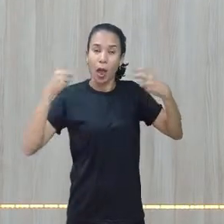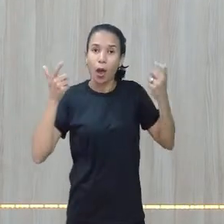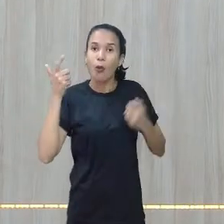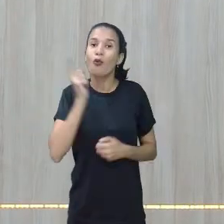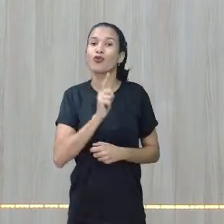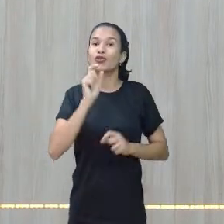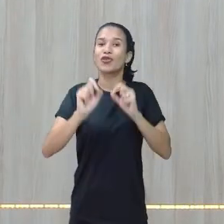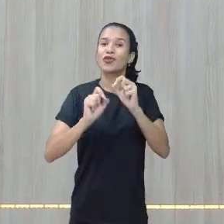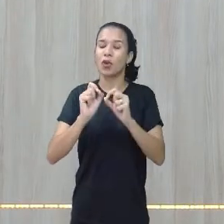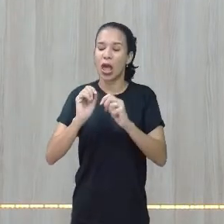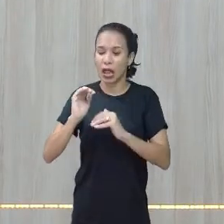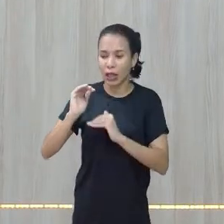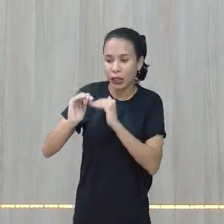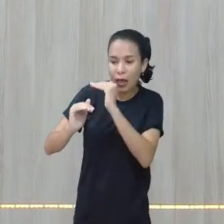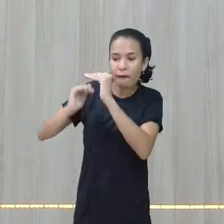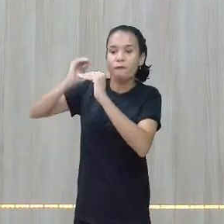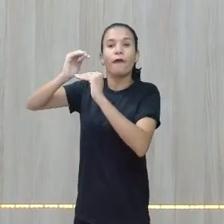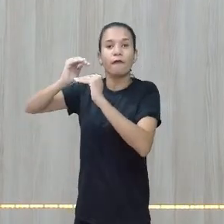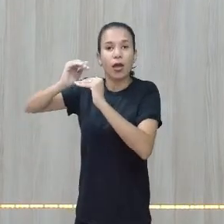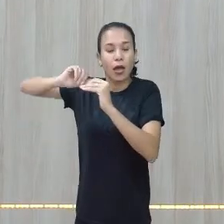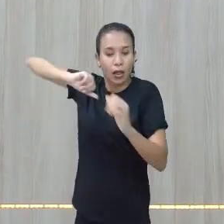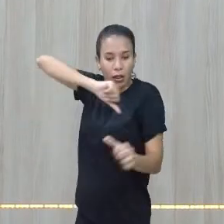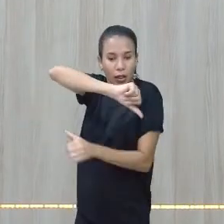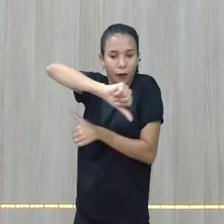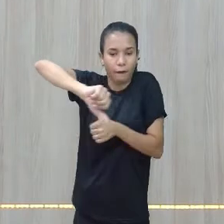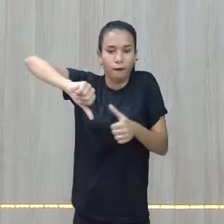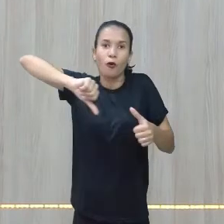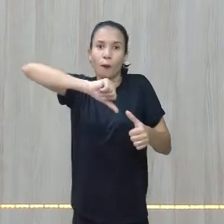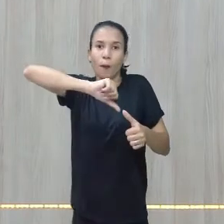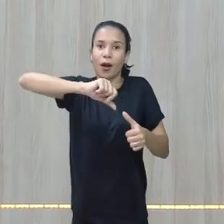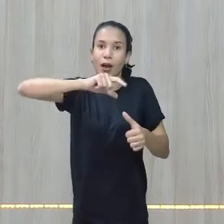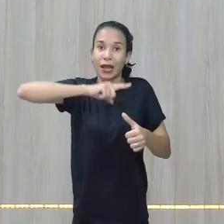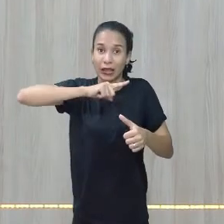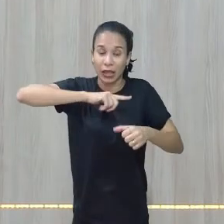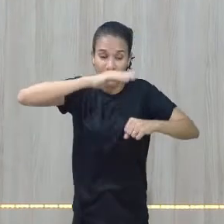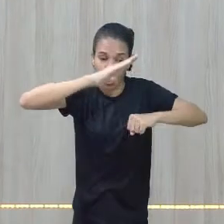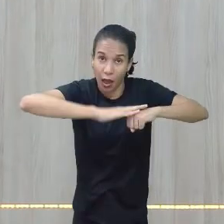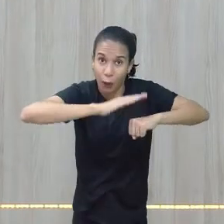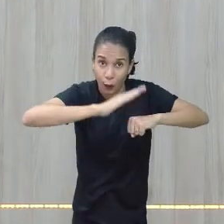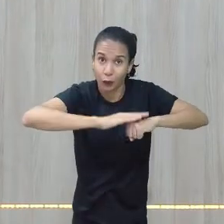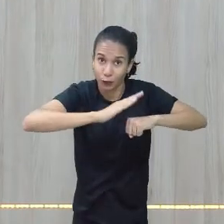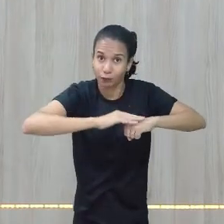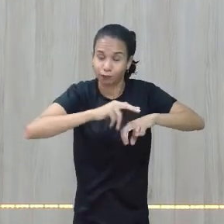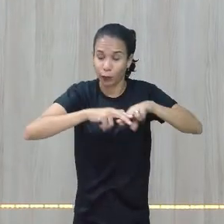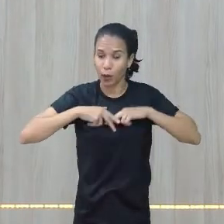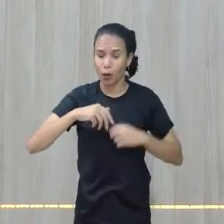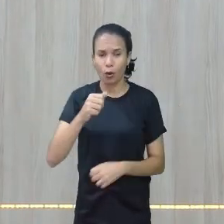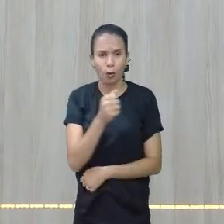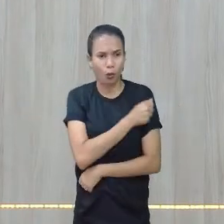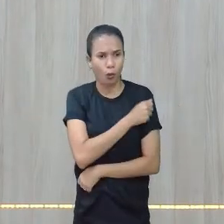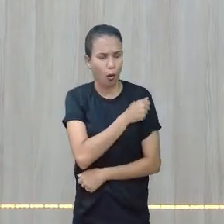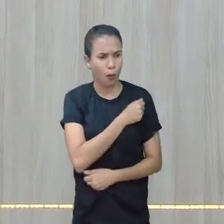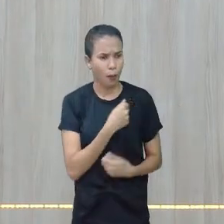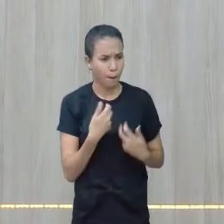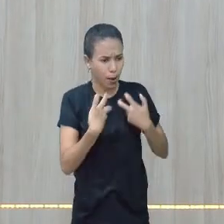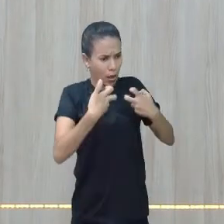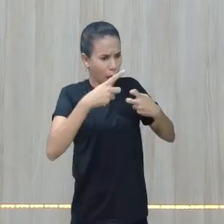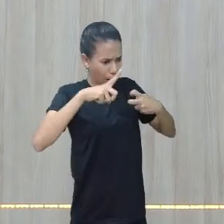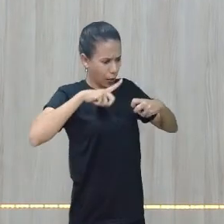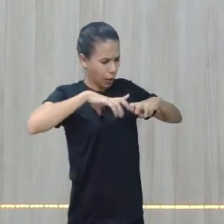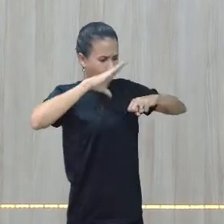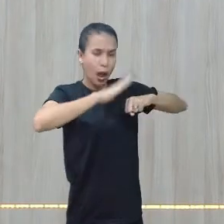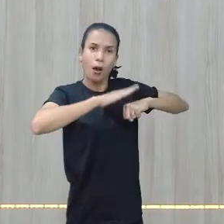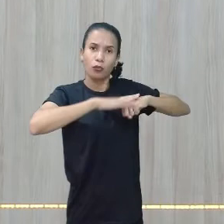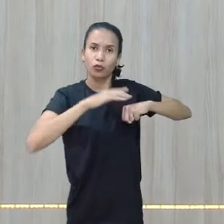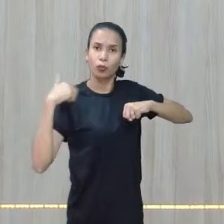conseguindo, construindo, transformando, tendo autonomia. Quando ele começa a se perceber assim